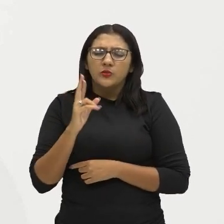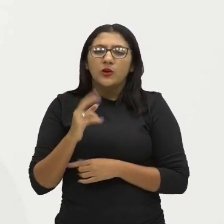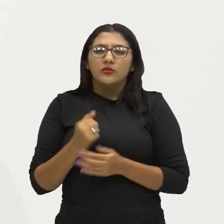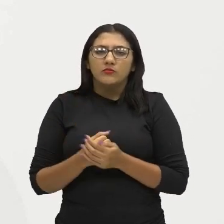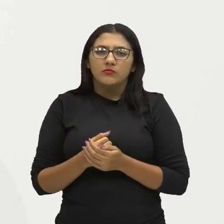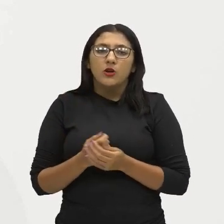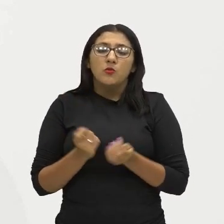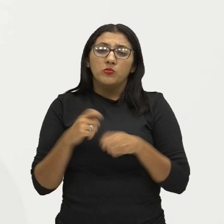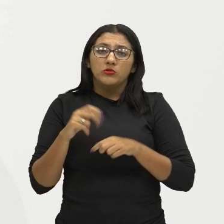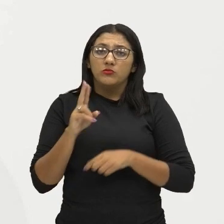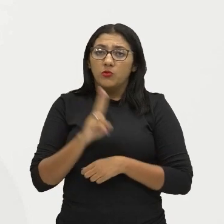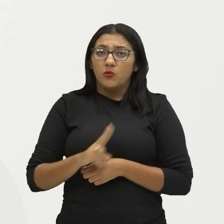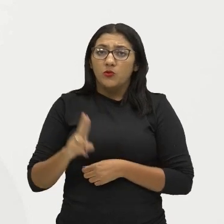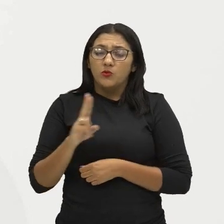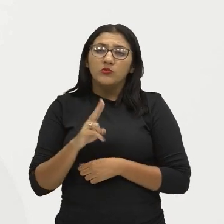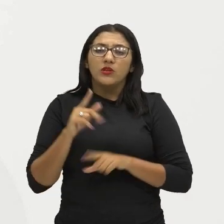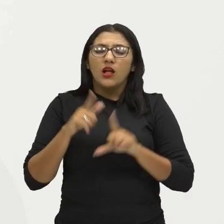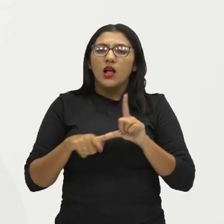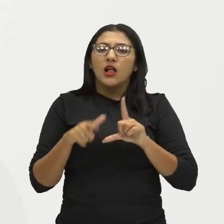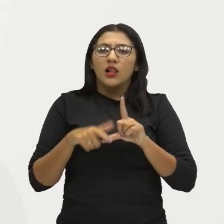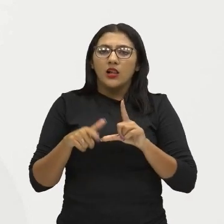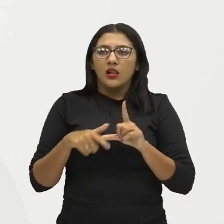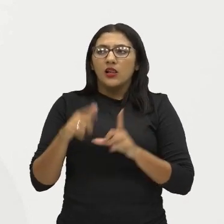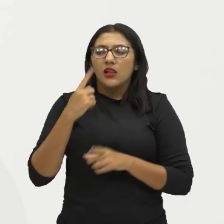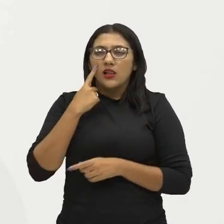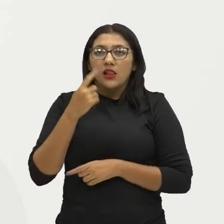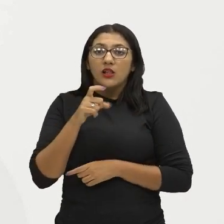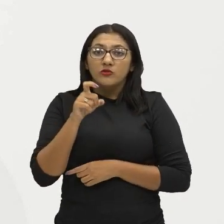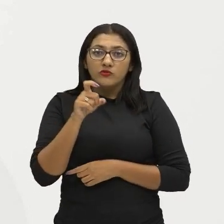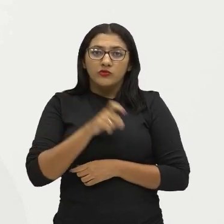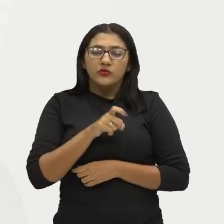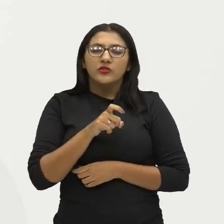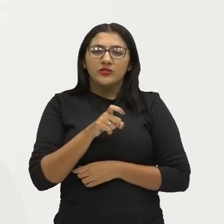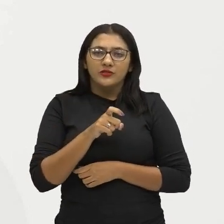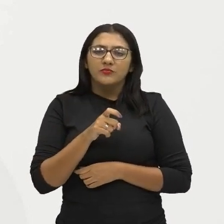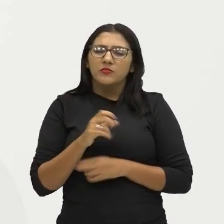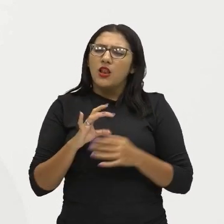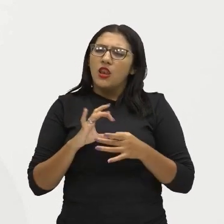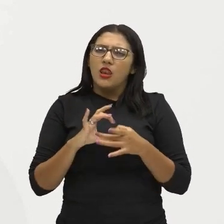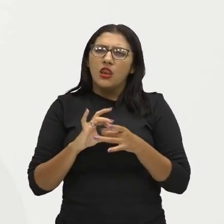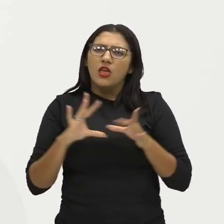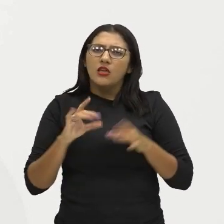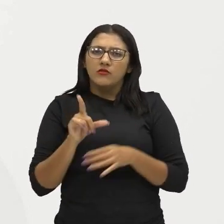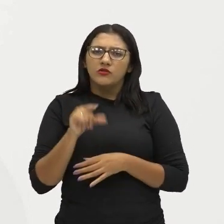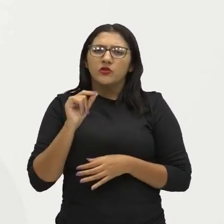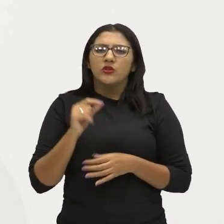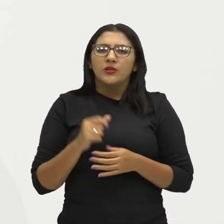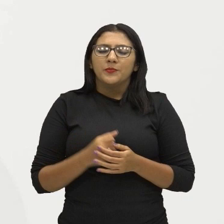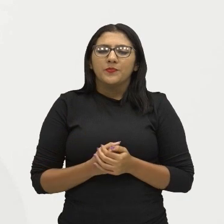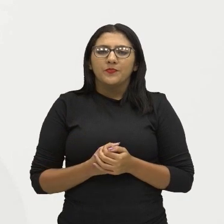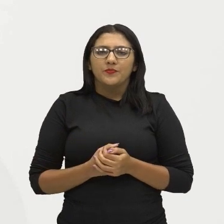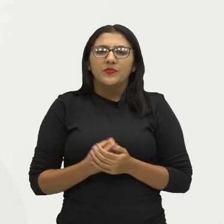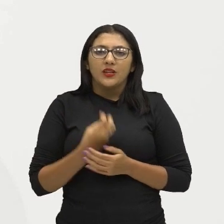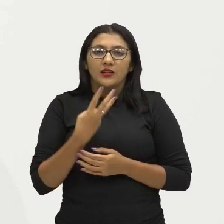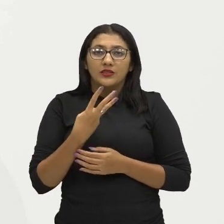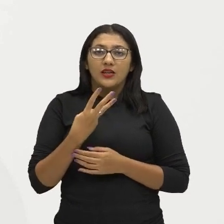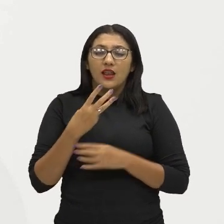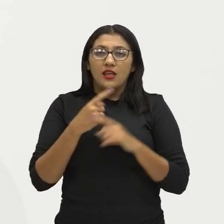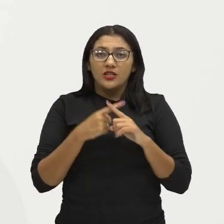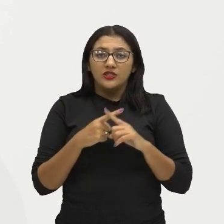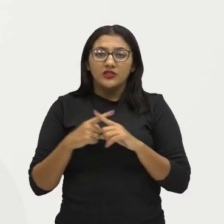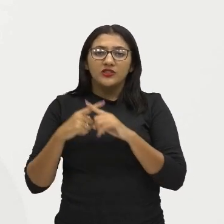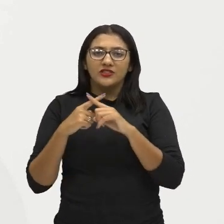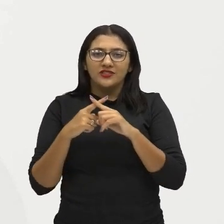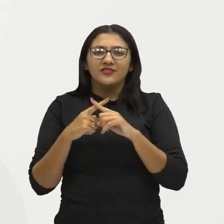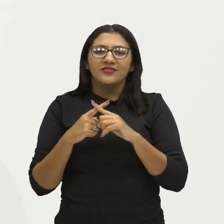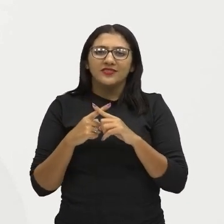eu posso representar por uma letra, que é por x, escolhe, é livre, menos 6. Então, está aqui, olha só, transcrevendo